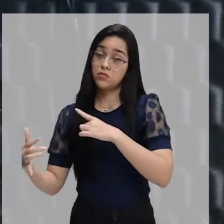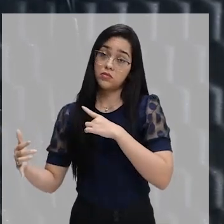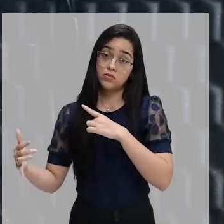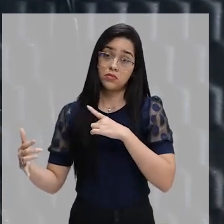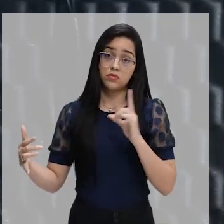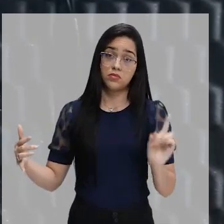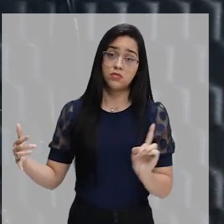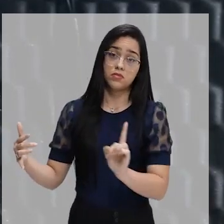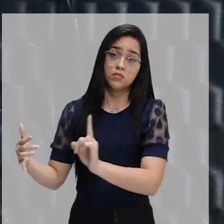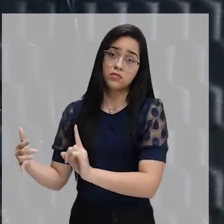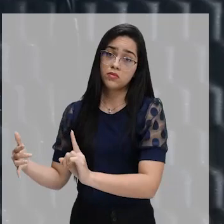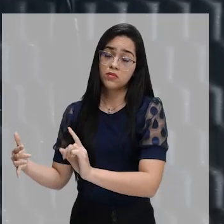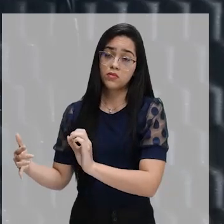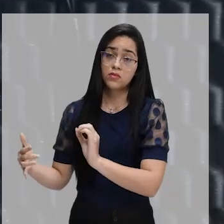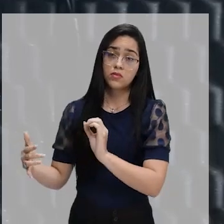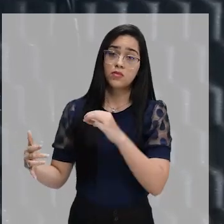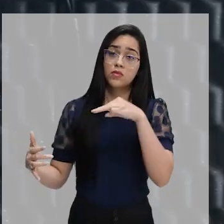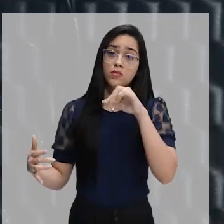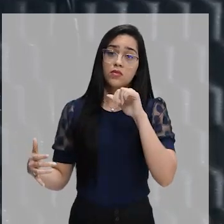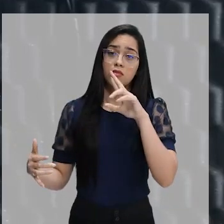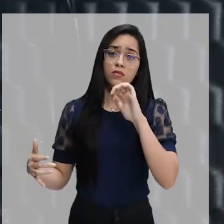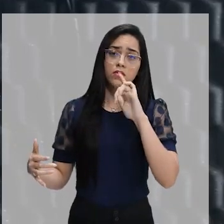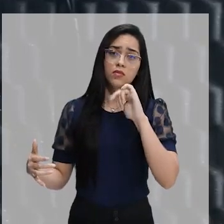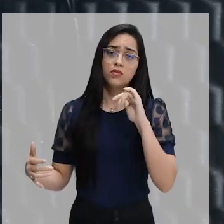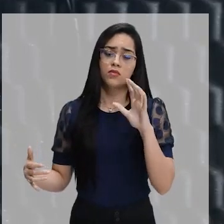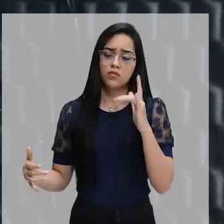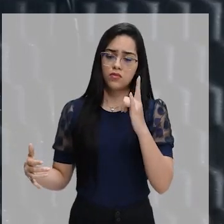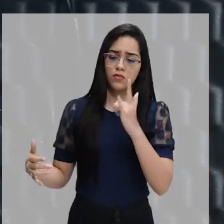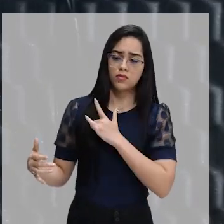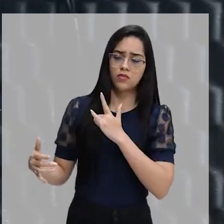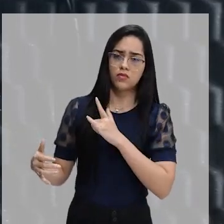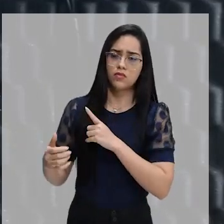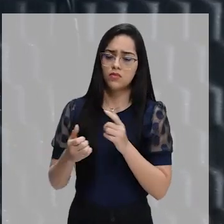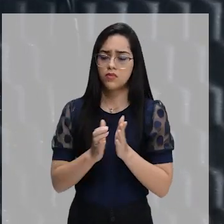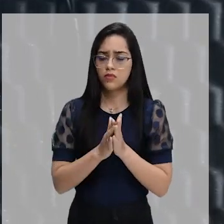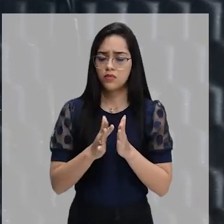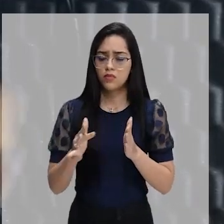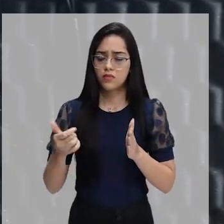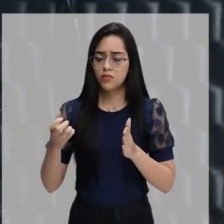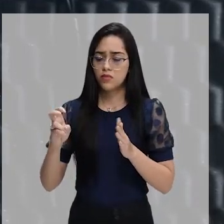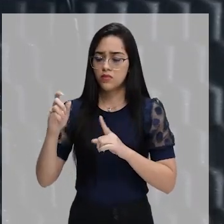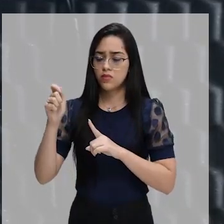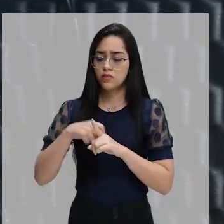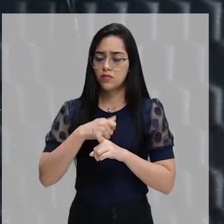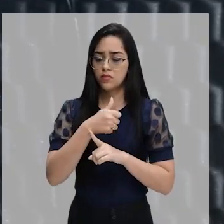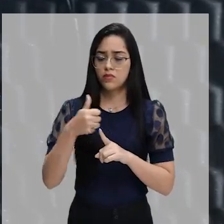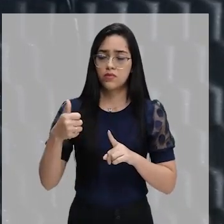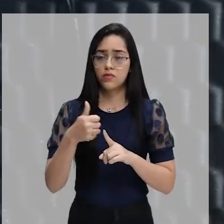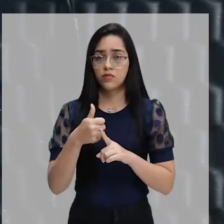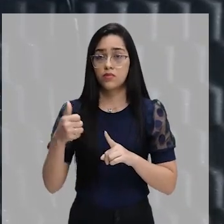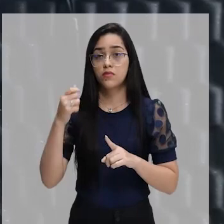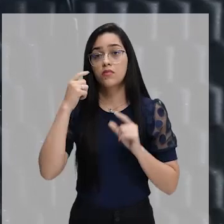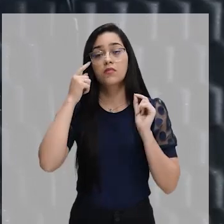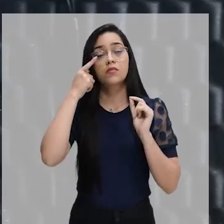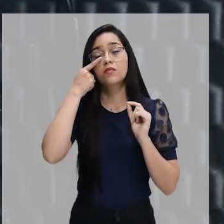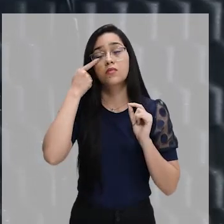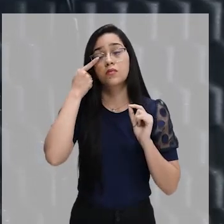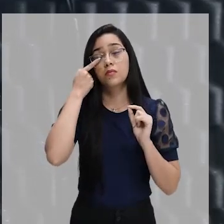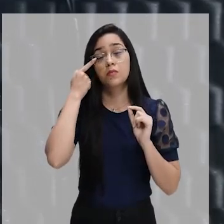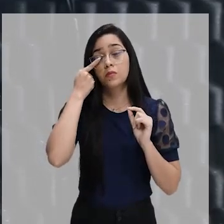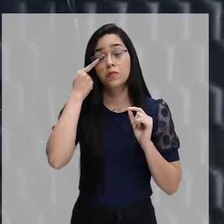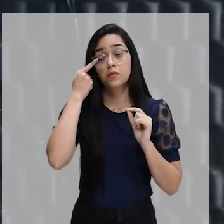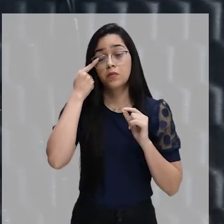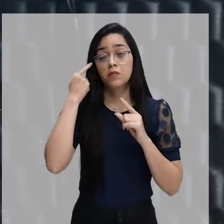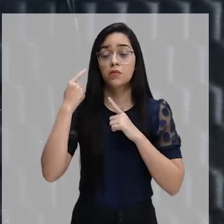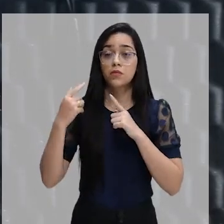Marcela. E Marcela amou-me durante 15 meses e 11 contos de réis. Ou seja, a Marcela